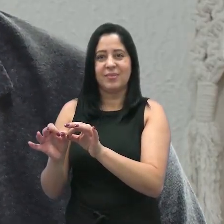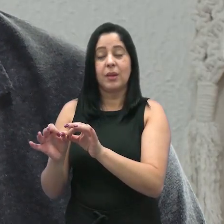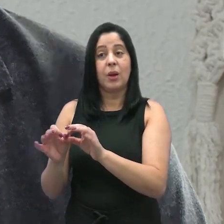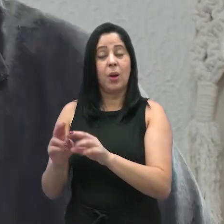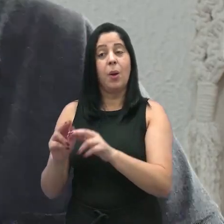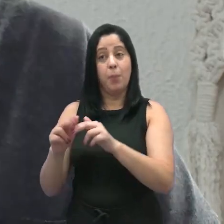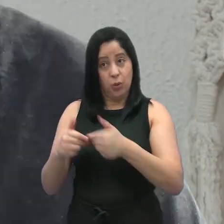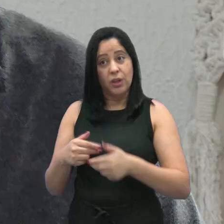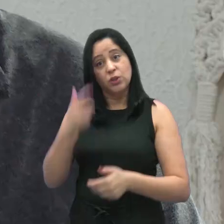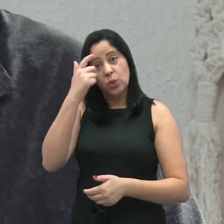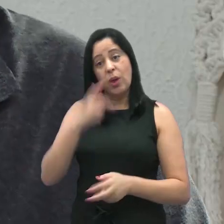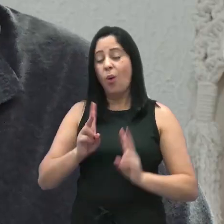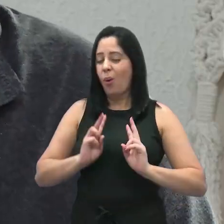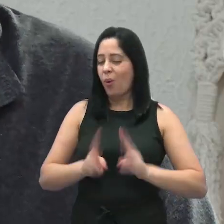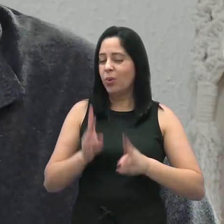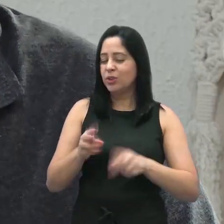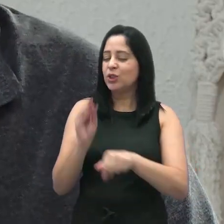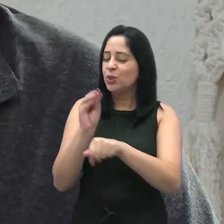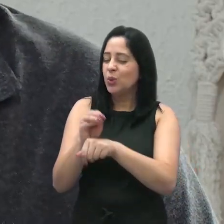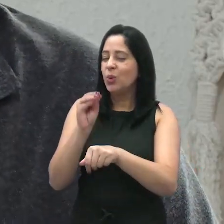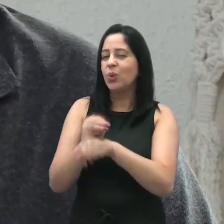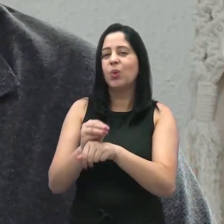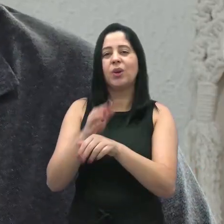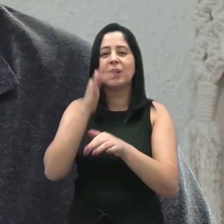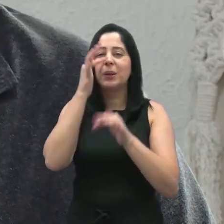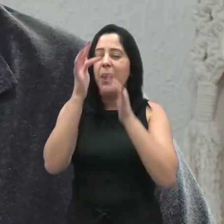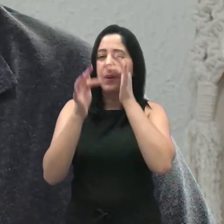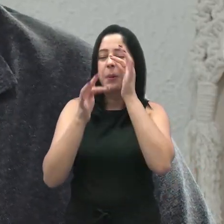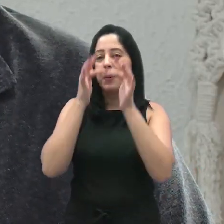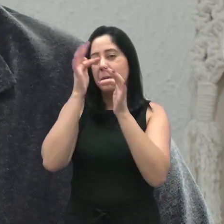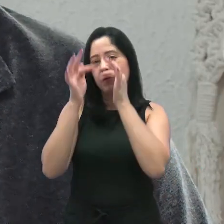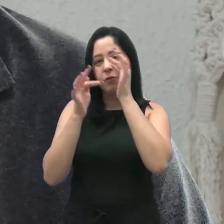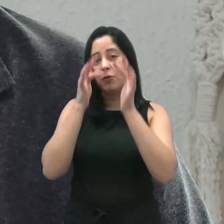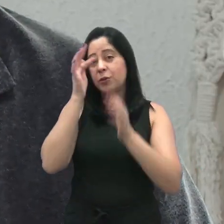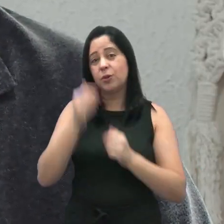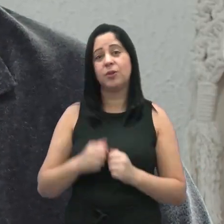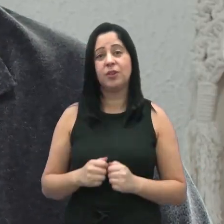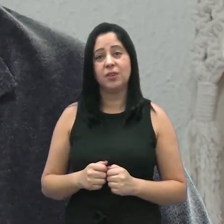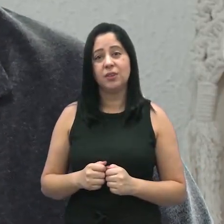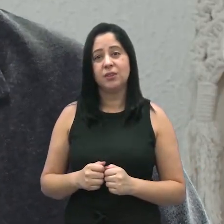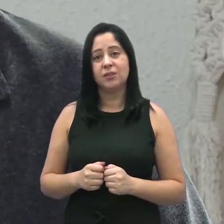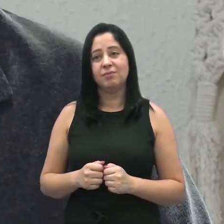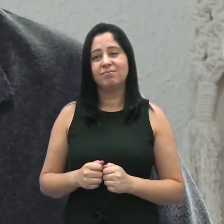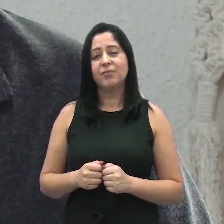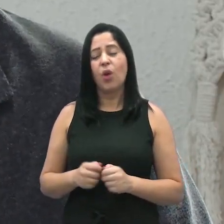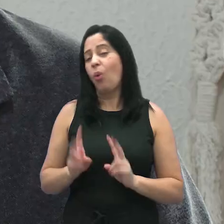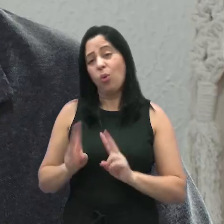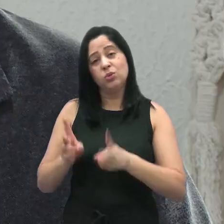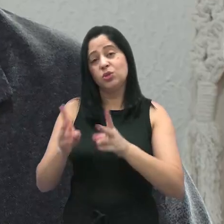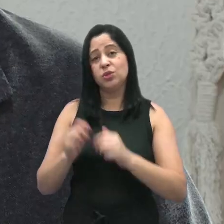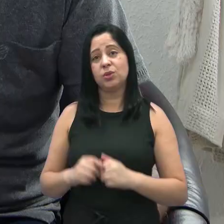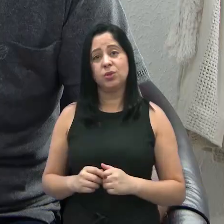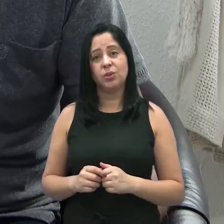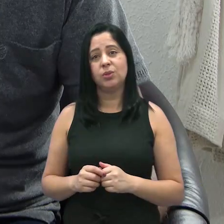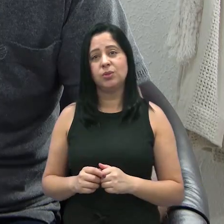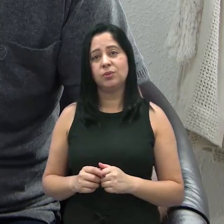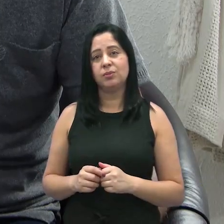ela sempre gostou, né? Sempre gostou de fazer. Eu continuo